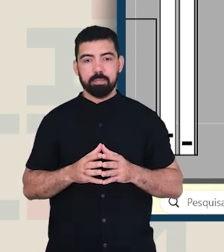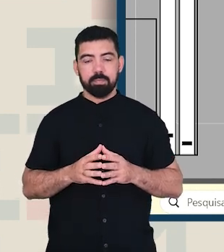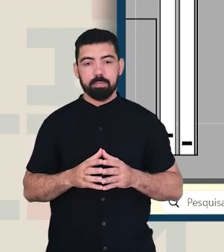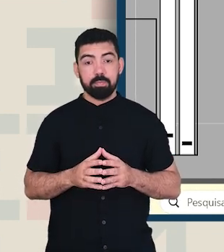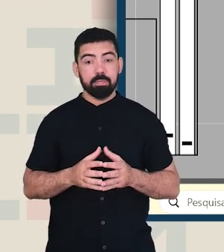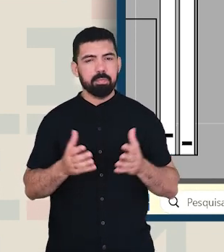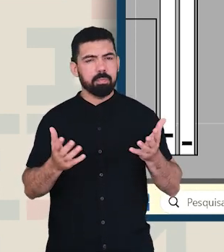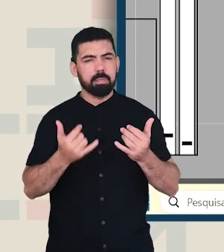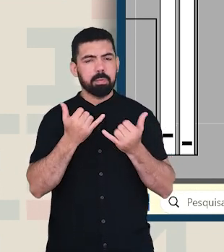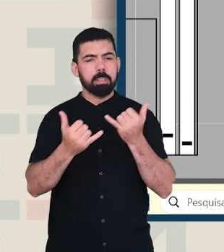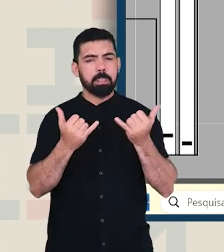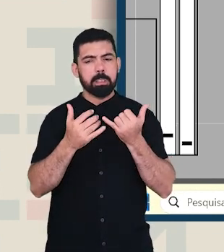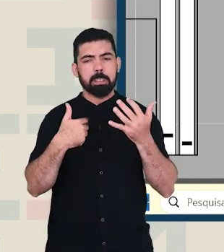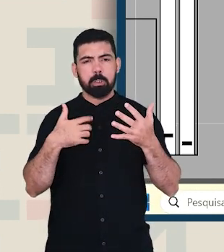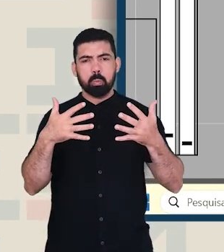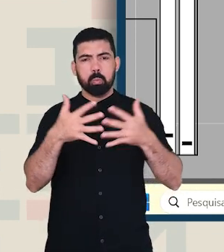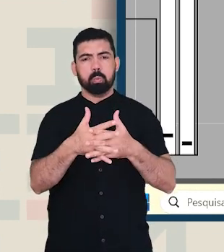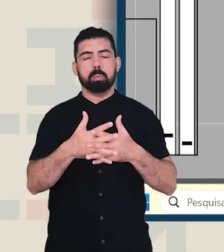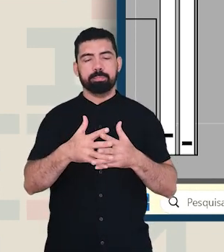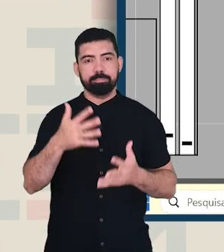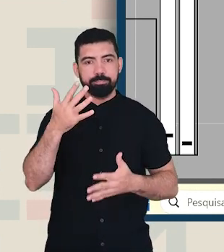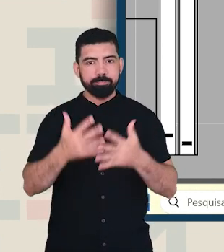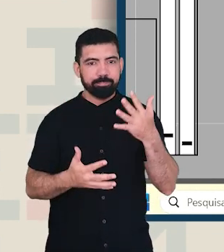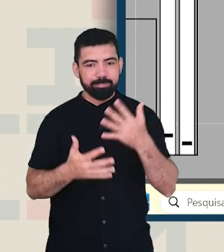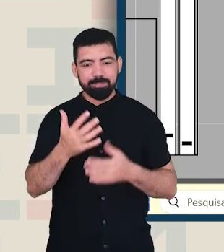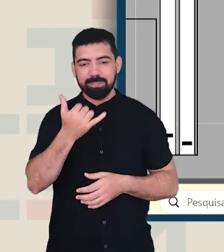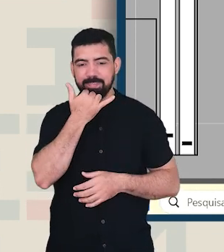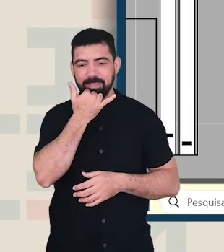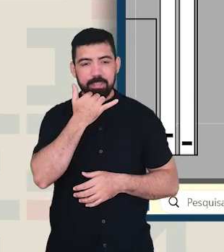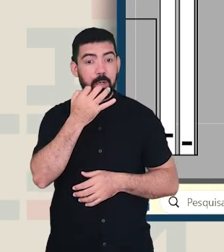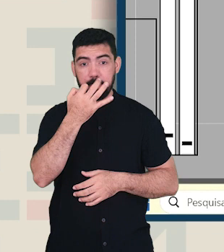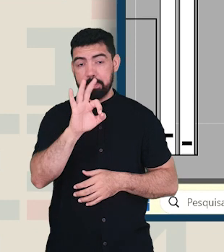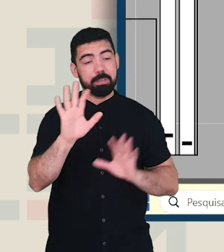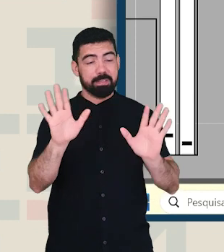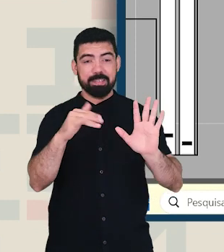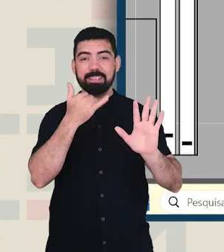Agora me parece que me confundi. Não, está bem.